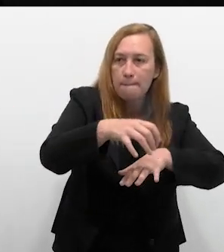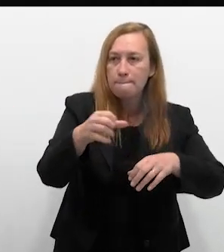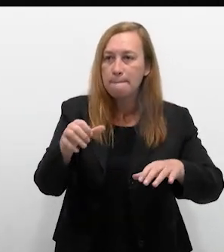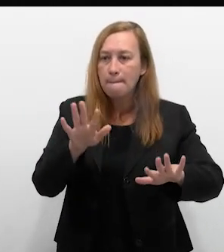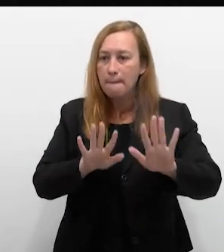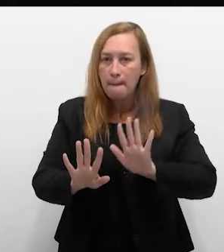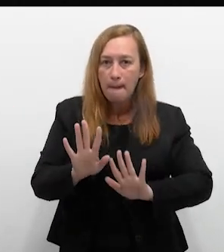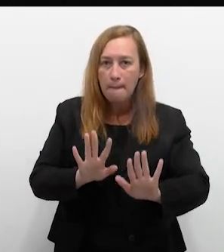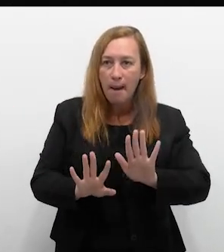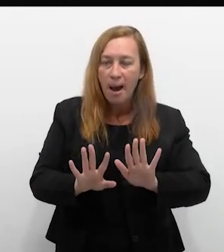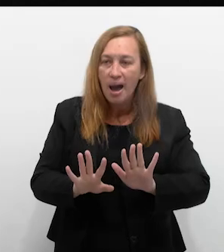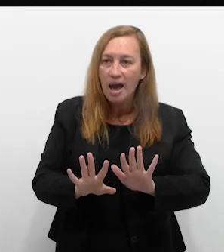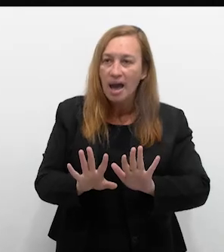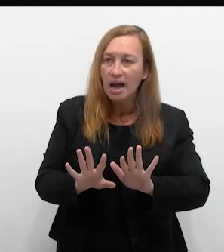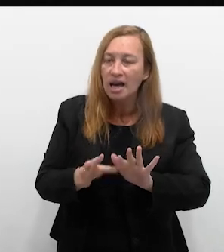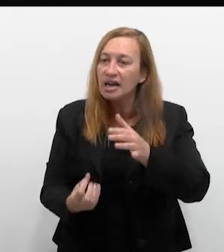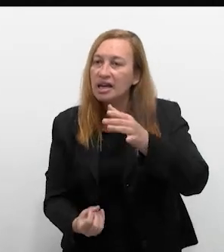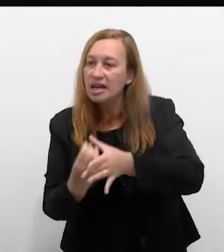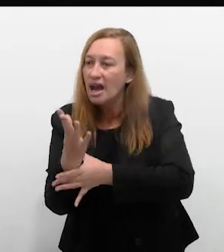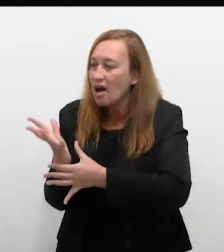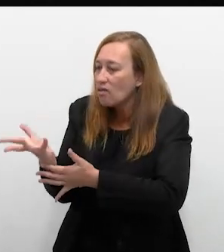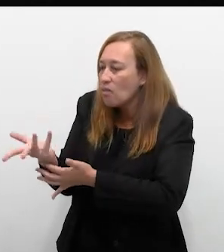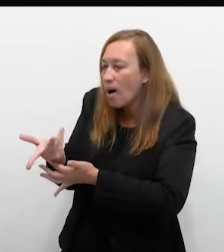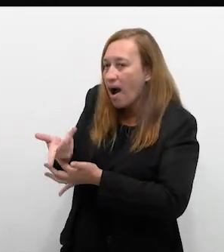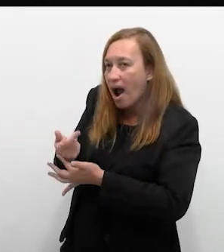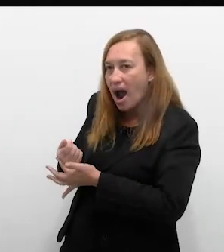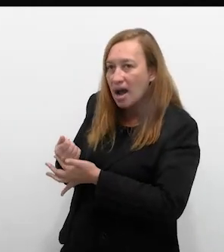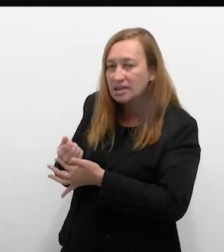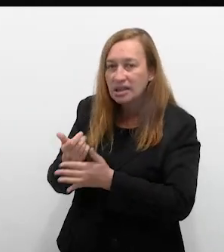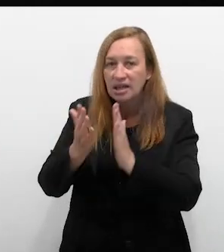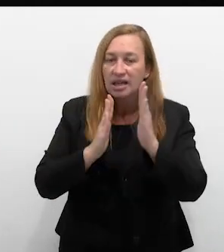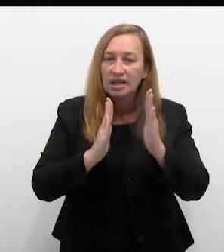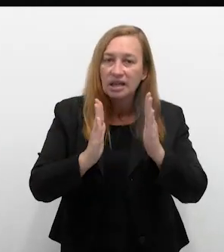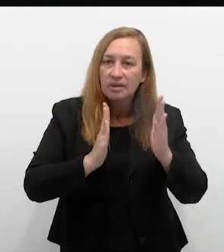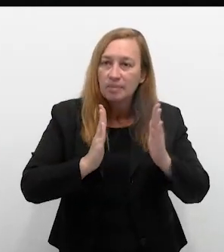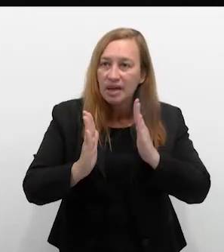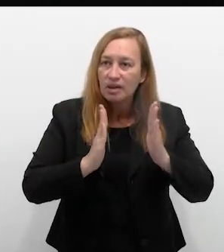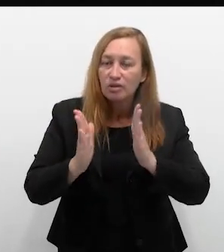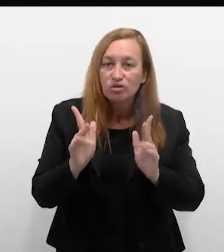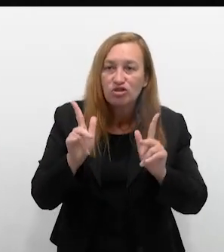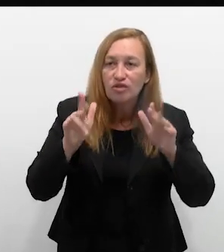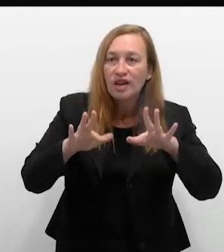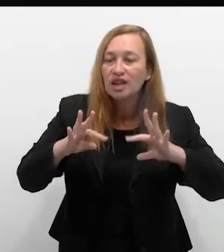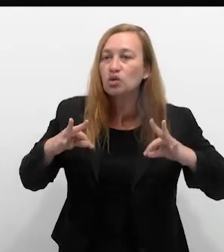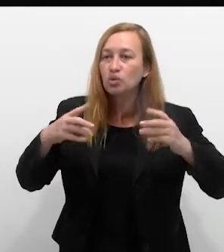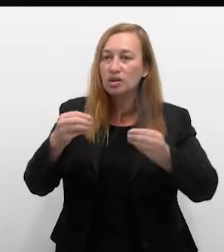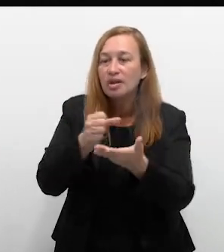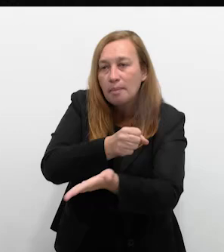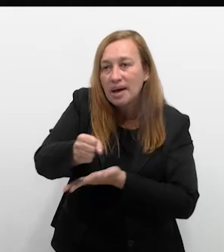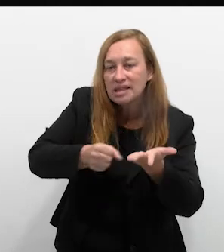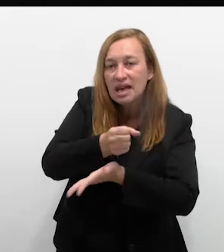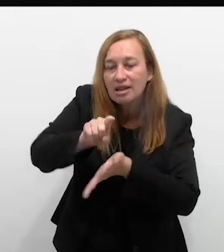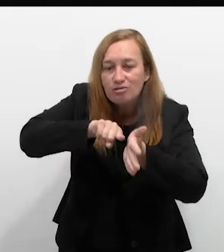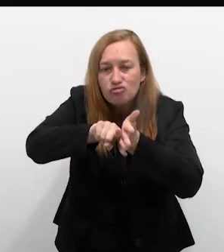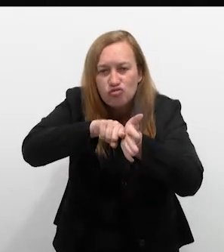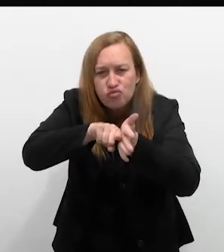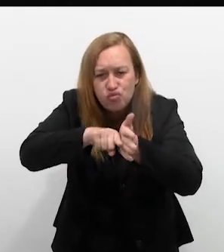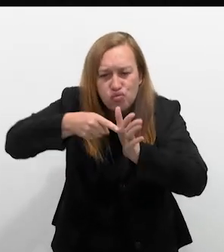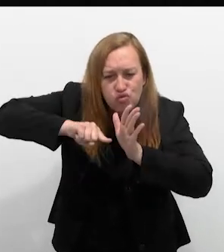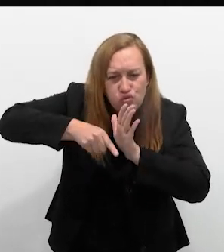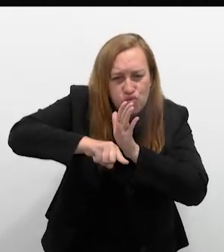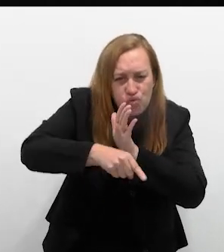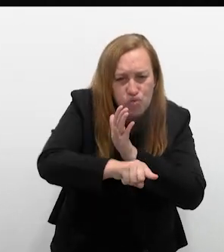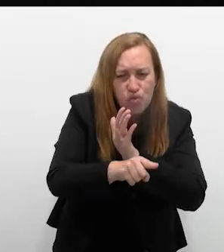alegórico, ela está levando a gente para um mundo diferente, para uma referência de tempo diferente, uma estética diferente. E tudo isso baseado em